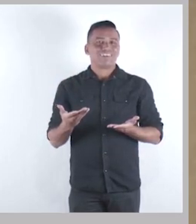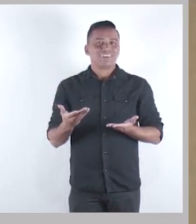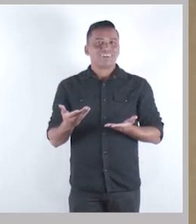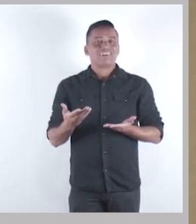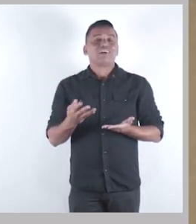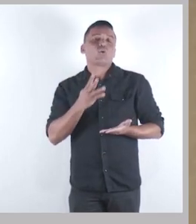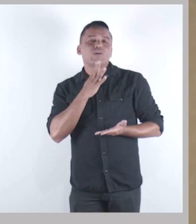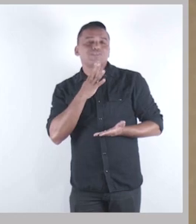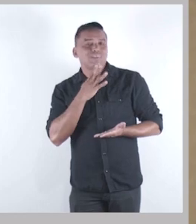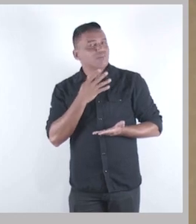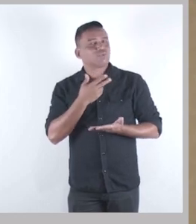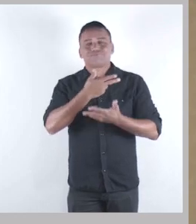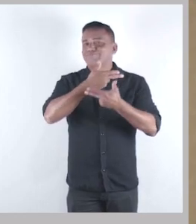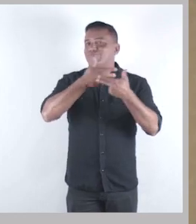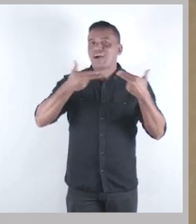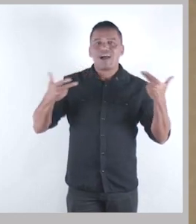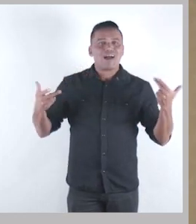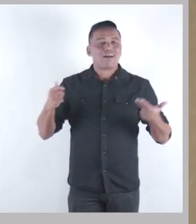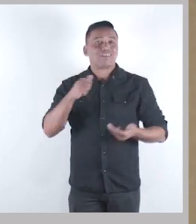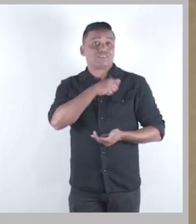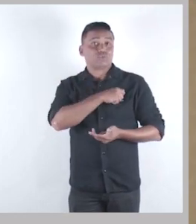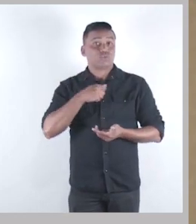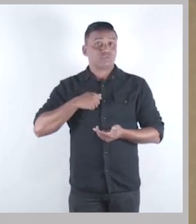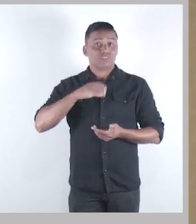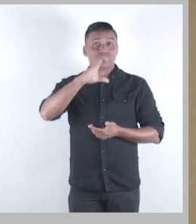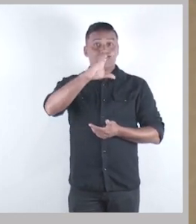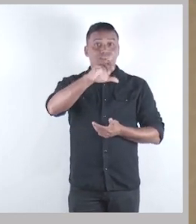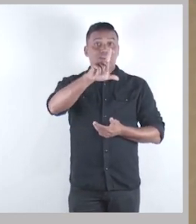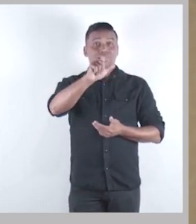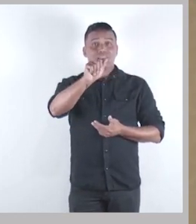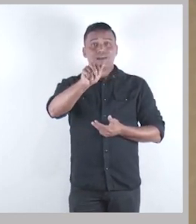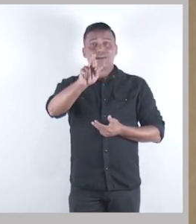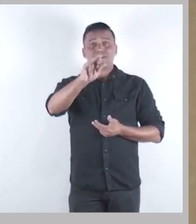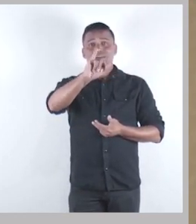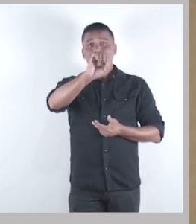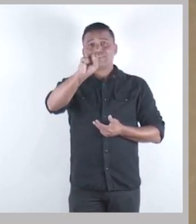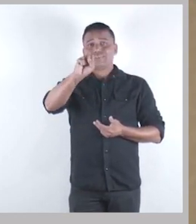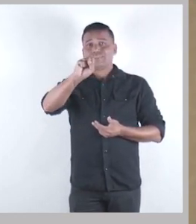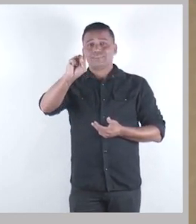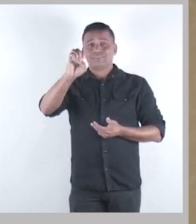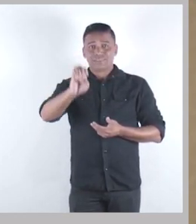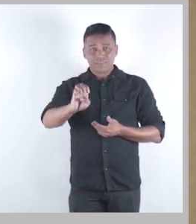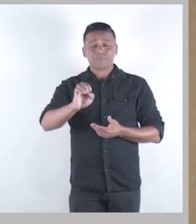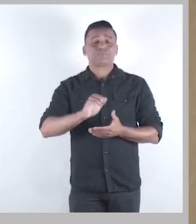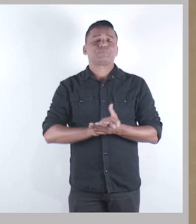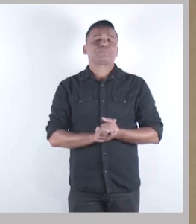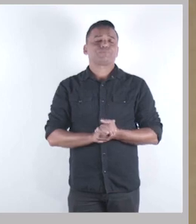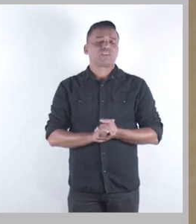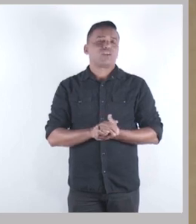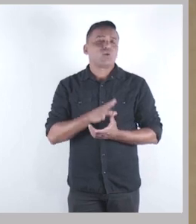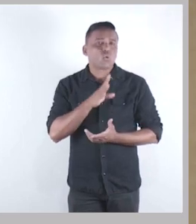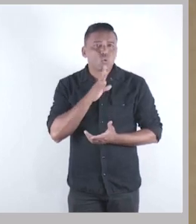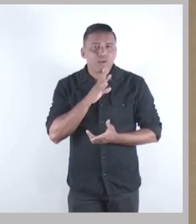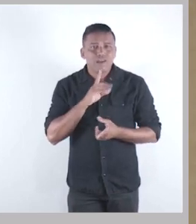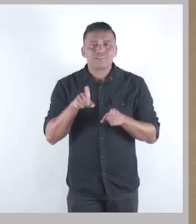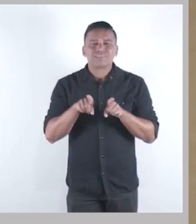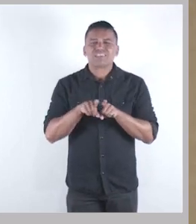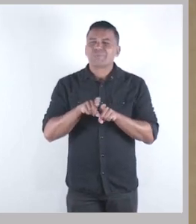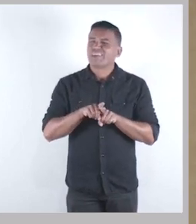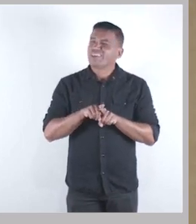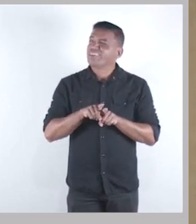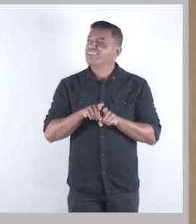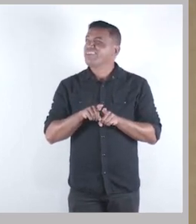Conhecemos Drummond, conhecemos a Clarice, nós conhecemos, como é que